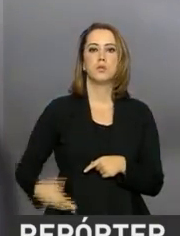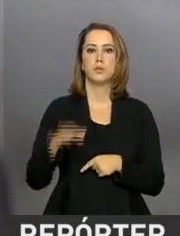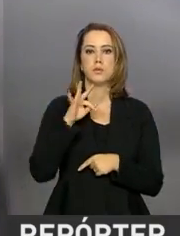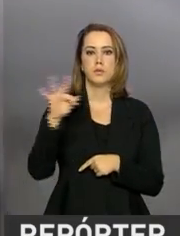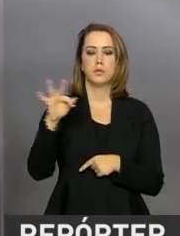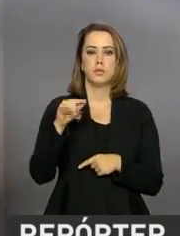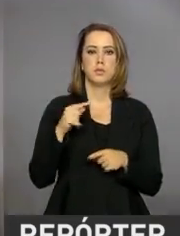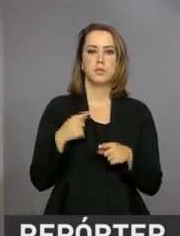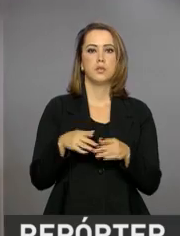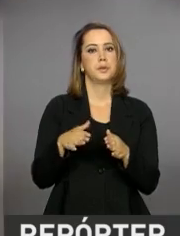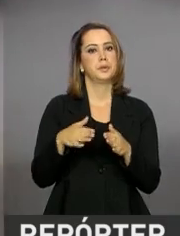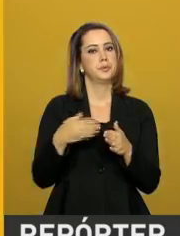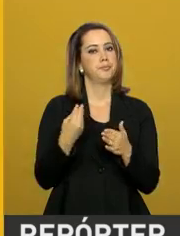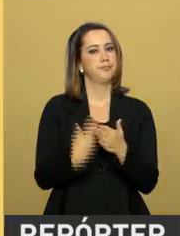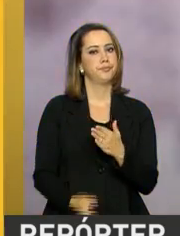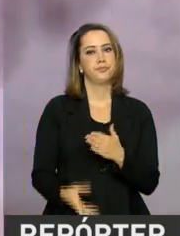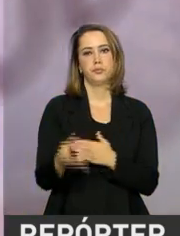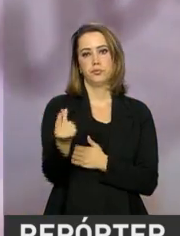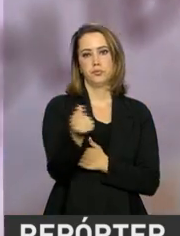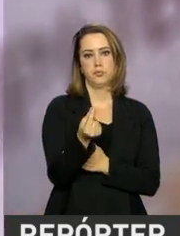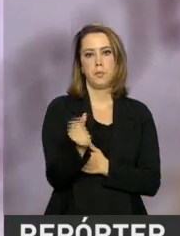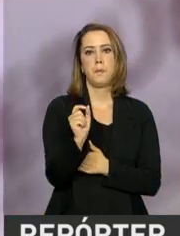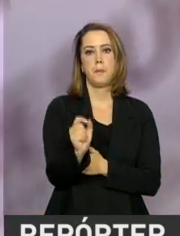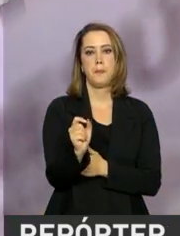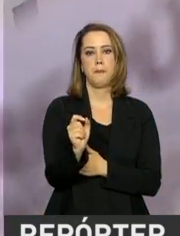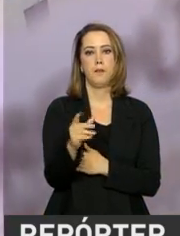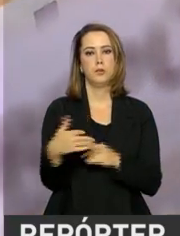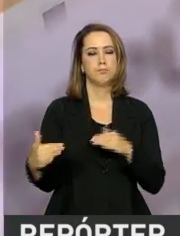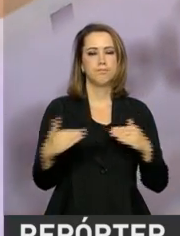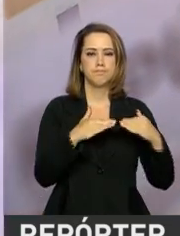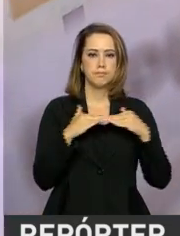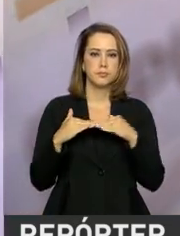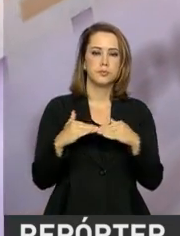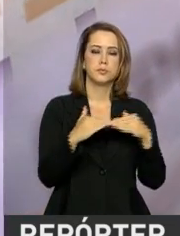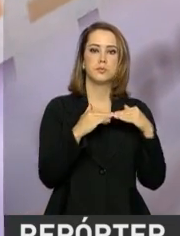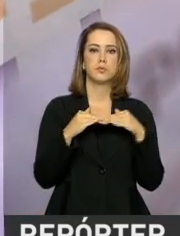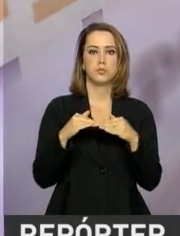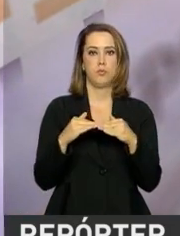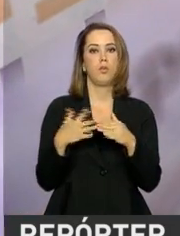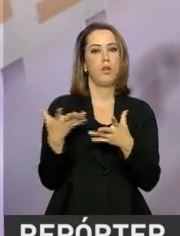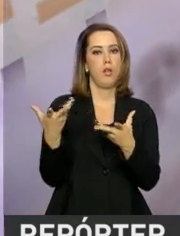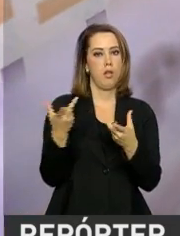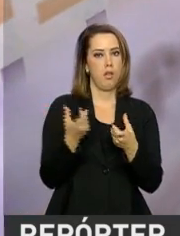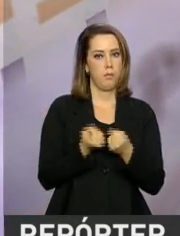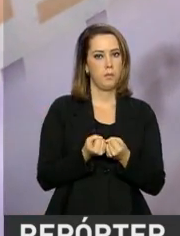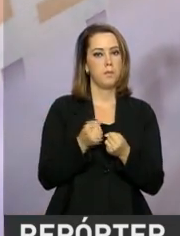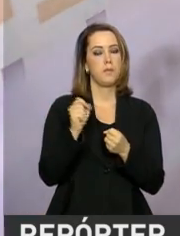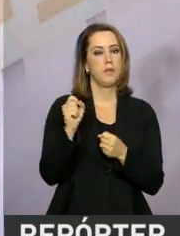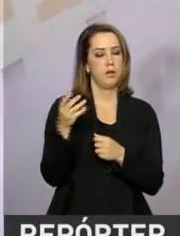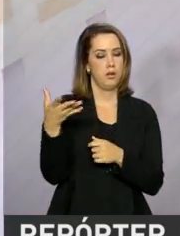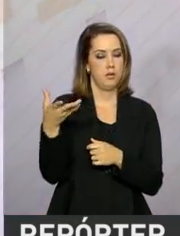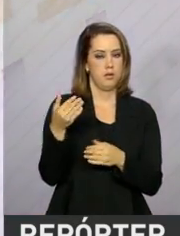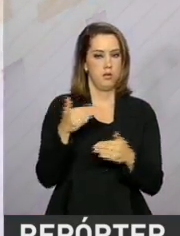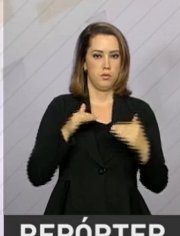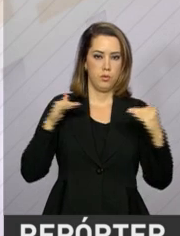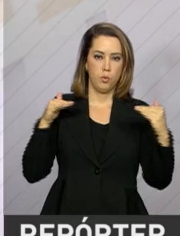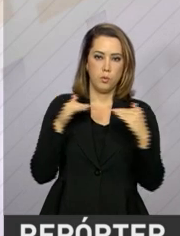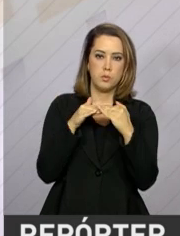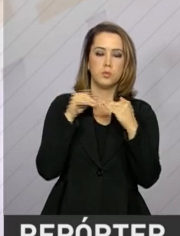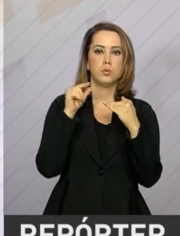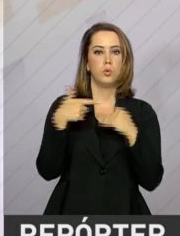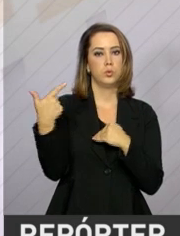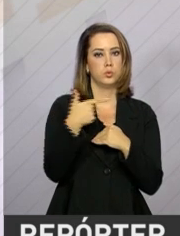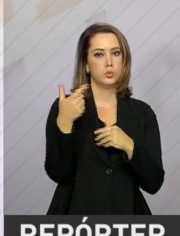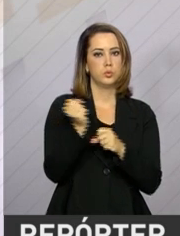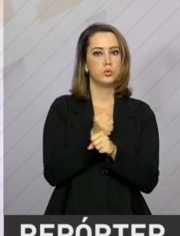inverso perde de para chegar a um consenso o governo aceitou um cronograma de pagamento para do anos